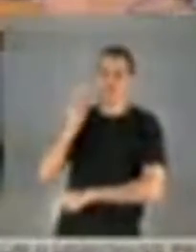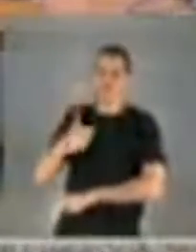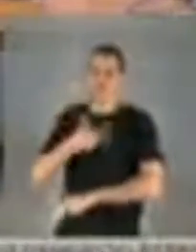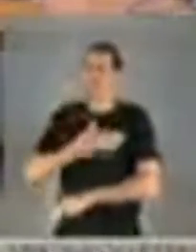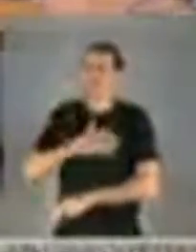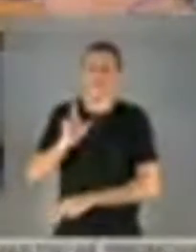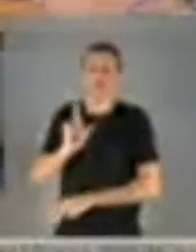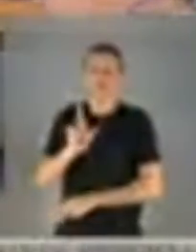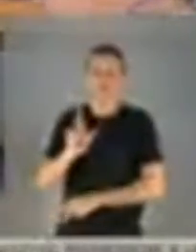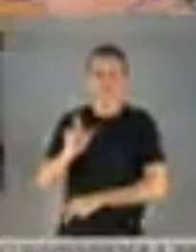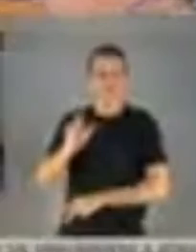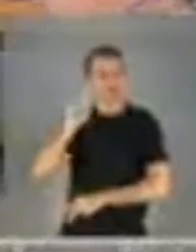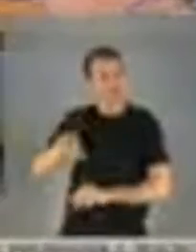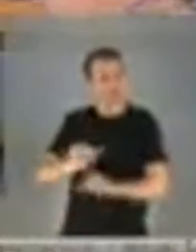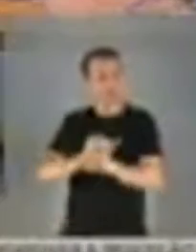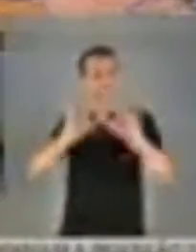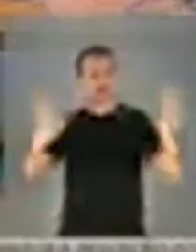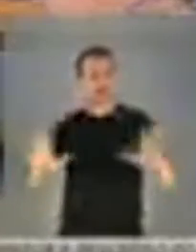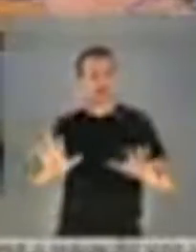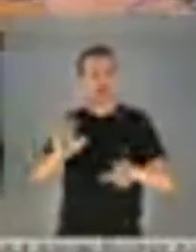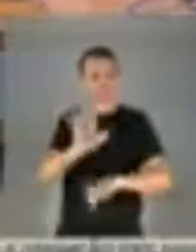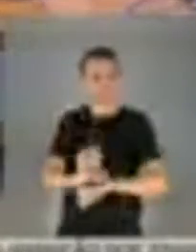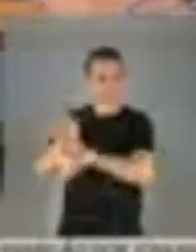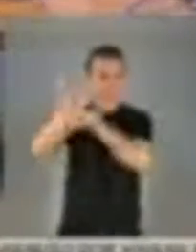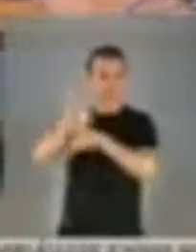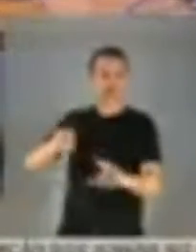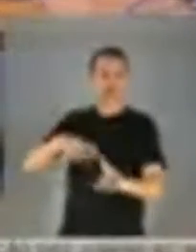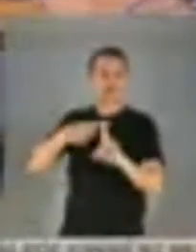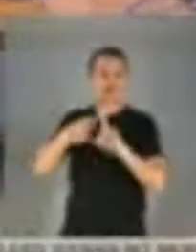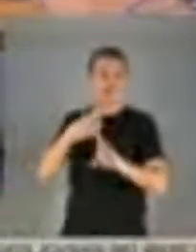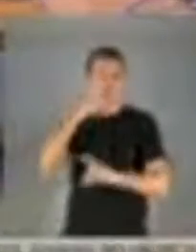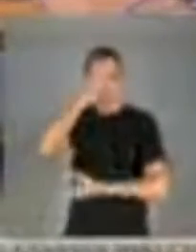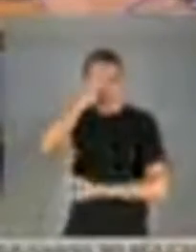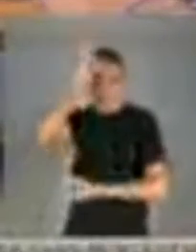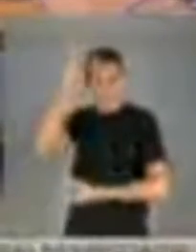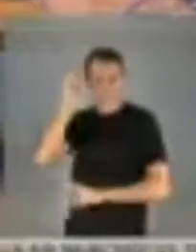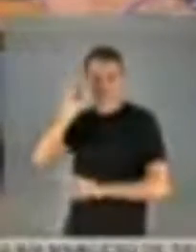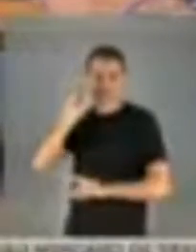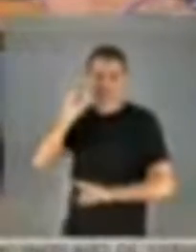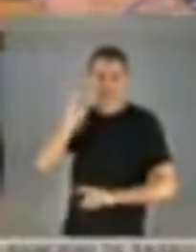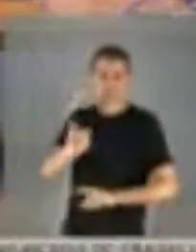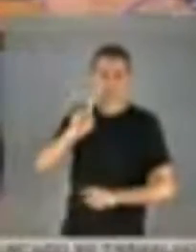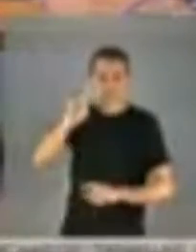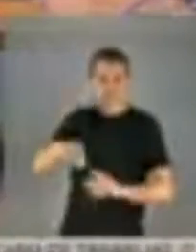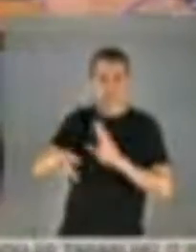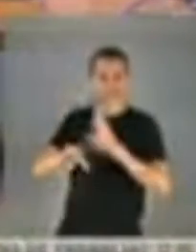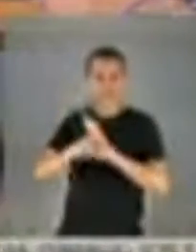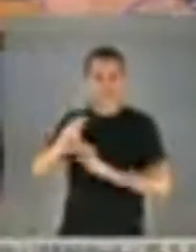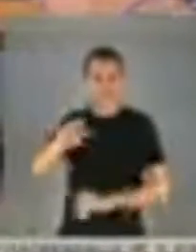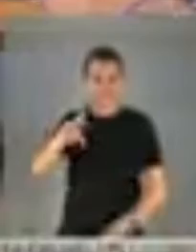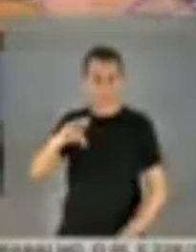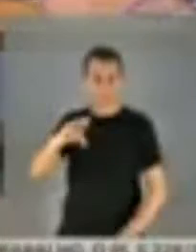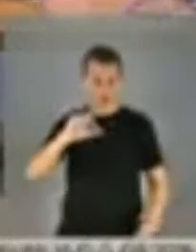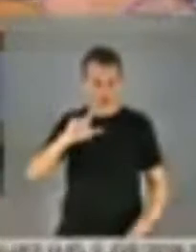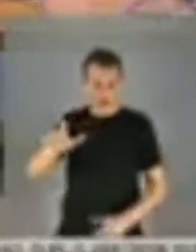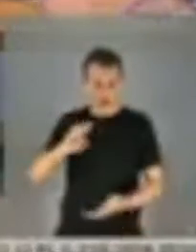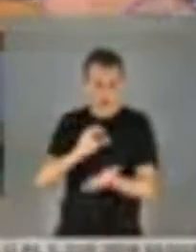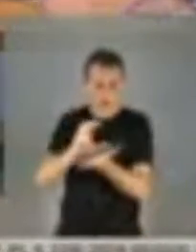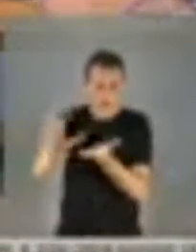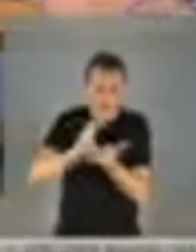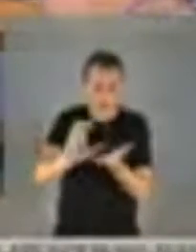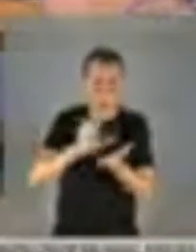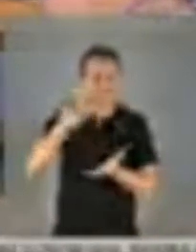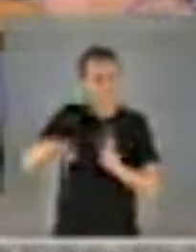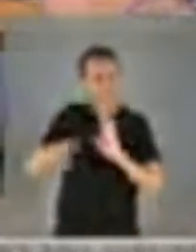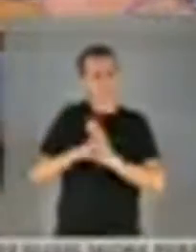clara, estados e prefeituras. Se o critério é capital, tem que entrar capital. Mas o que eu quero fazer